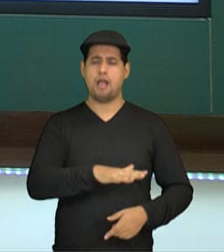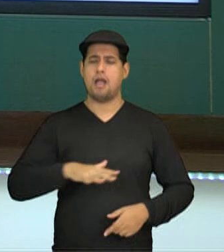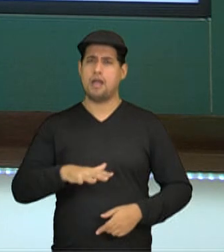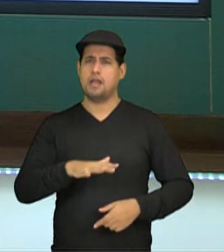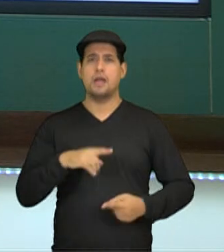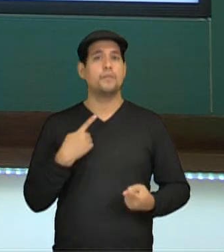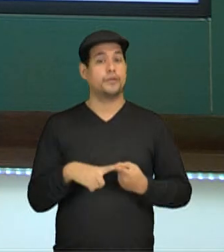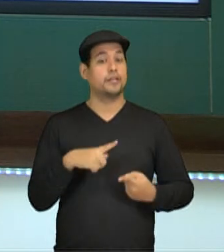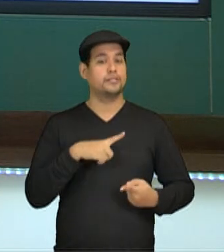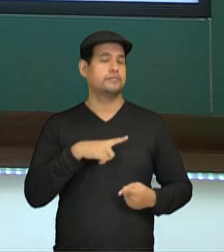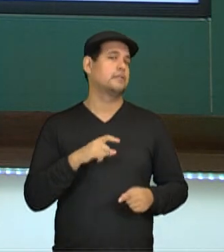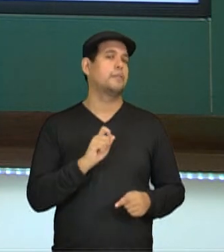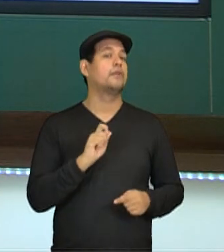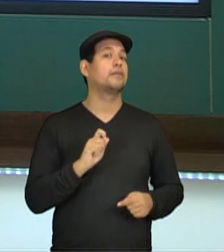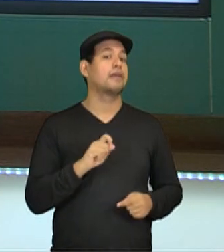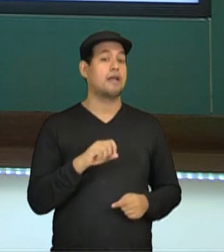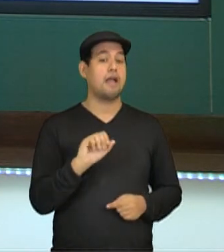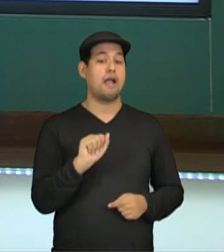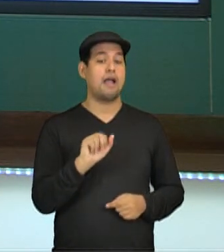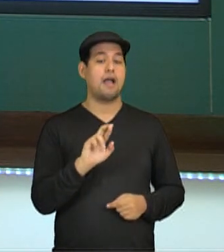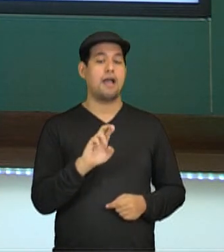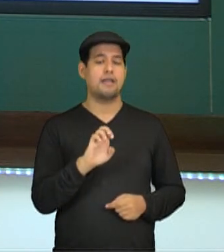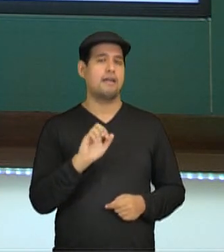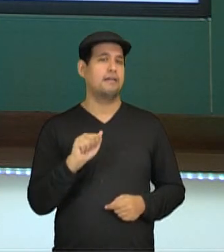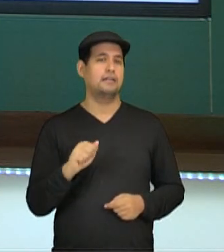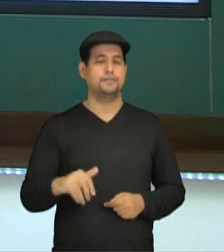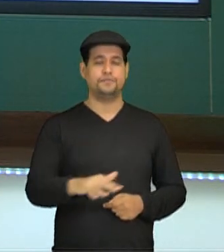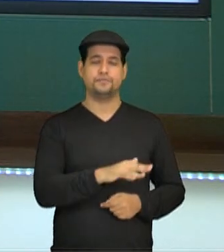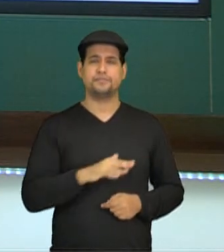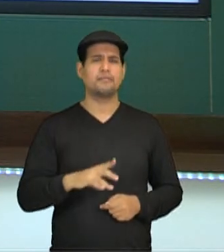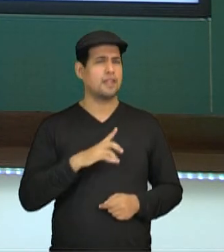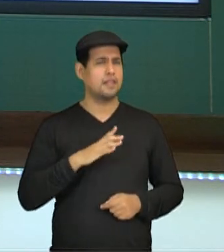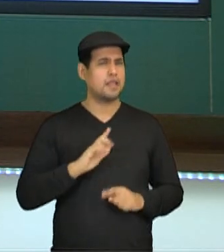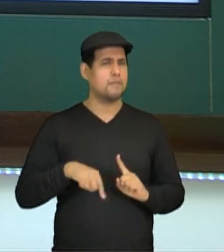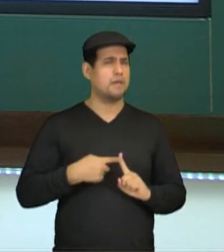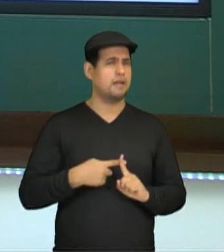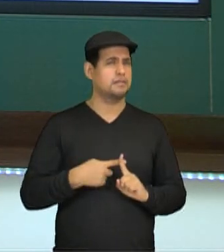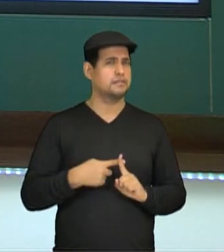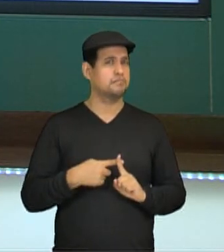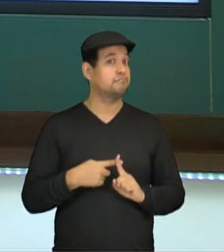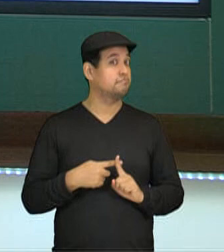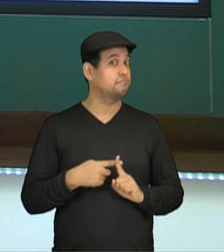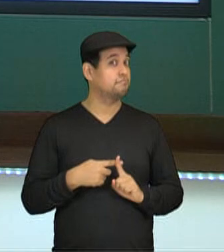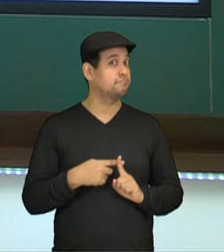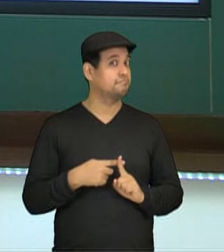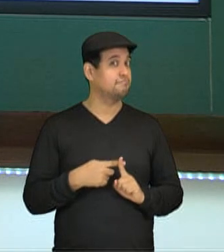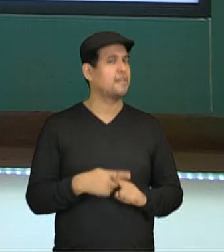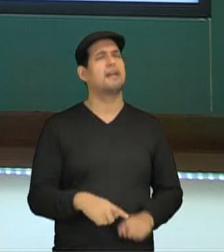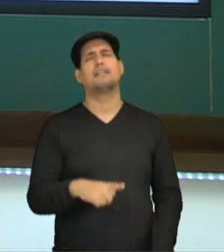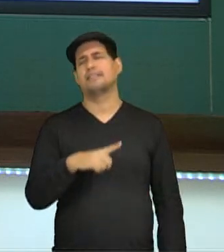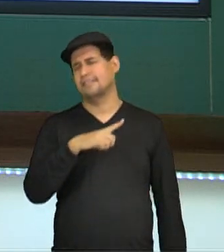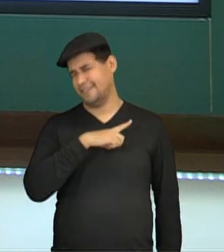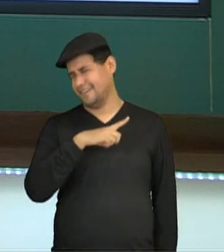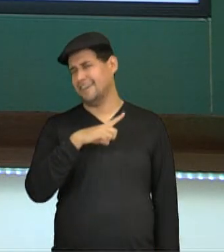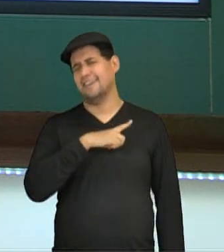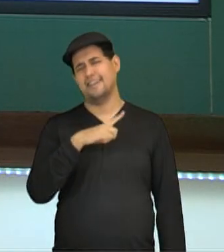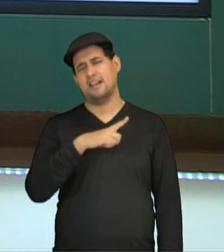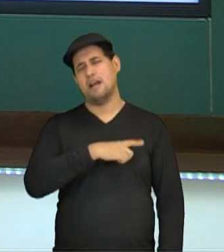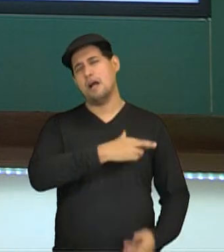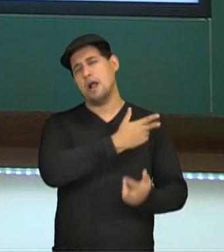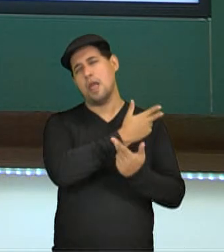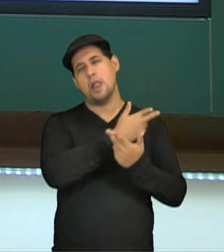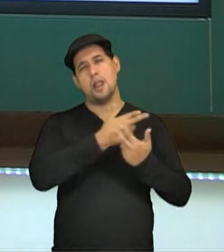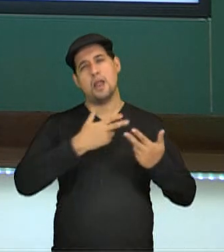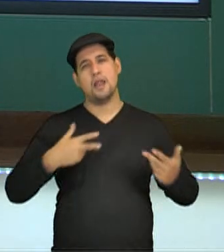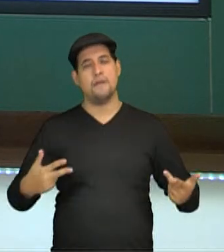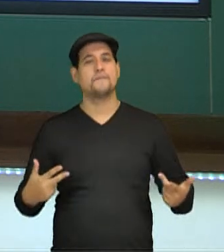Porque a gente vinha trabalhando situações de área, né? Cálculo de área. Será que tem outras? Lógico que tem, bolas de outros